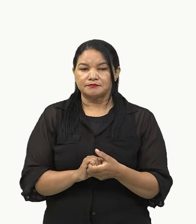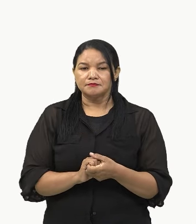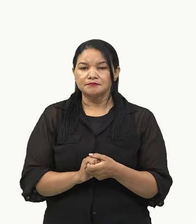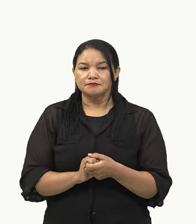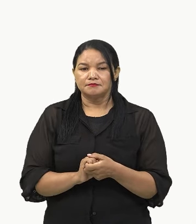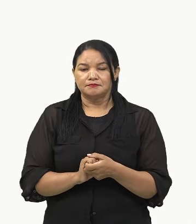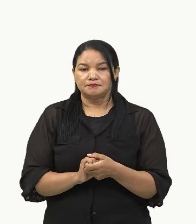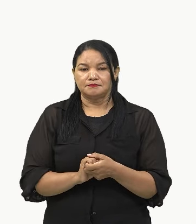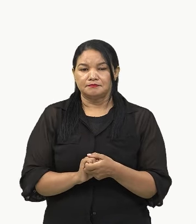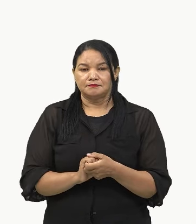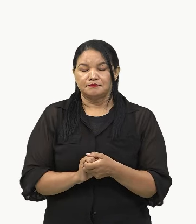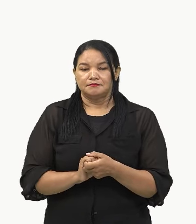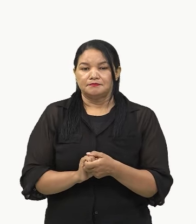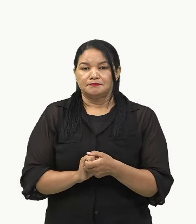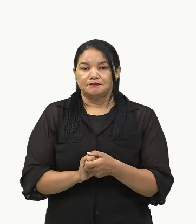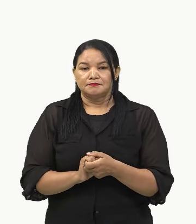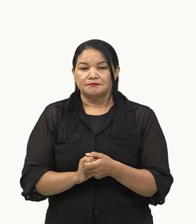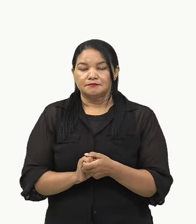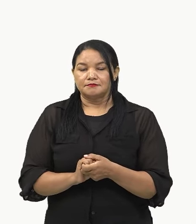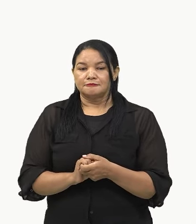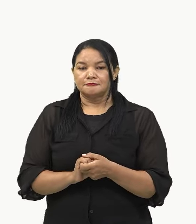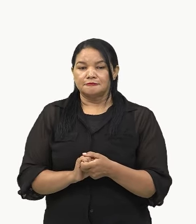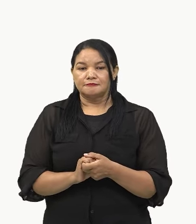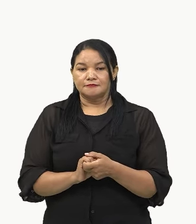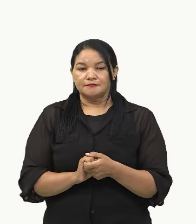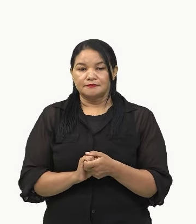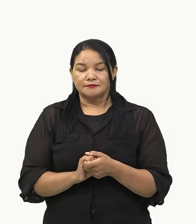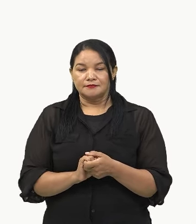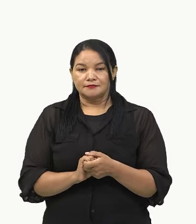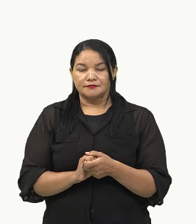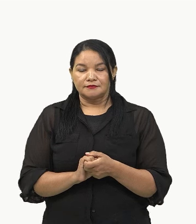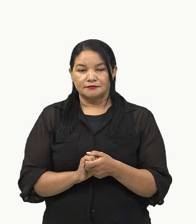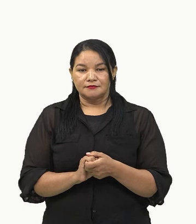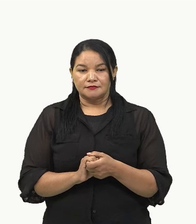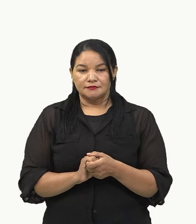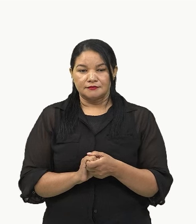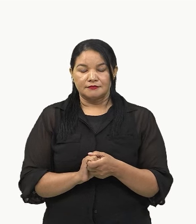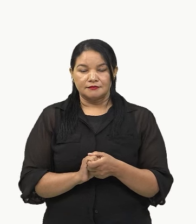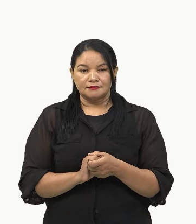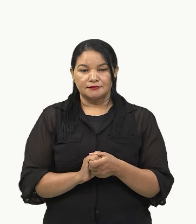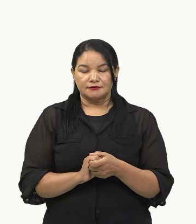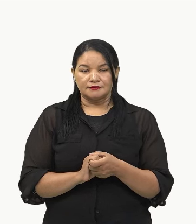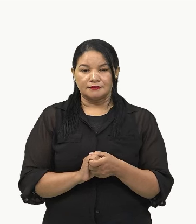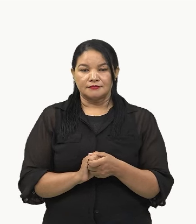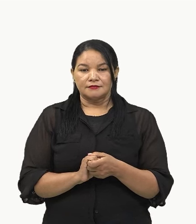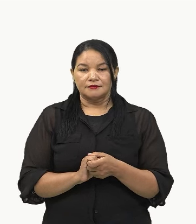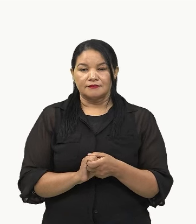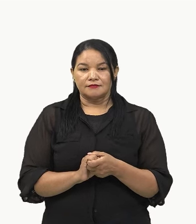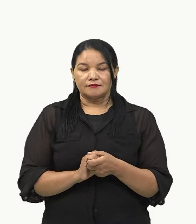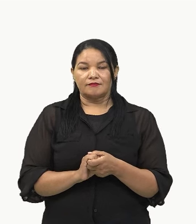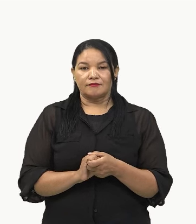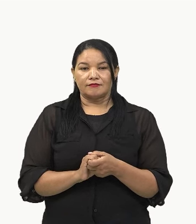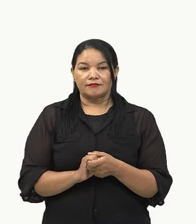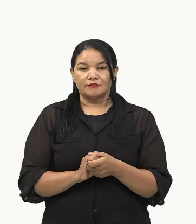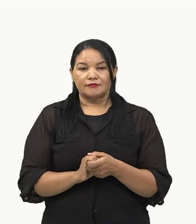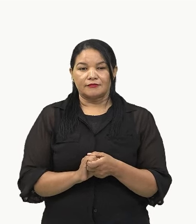médico a hacer nuestros exámenes. E han venido a estudar para la prueba